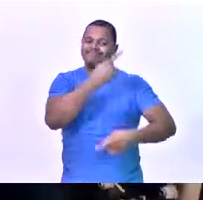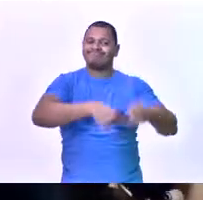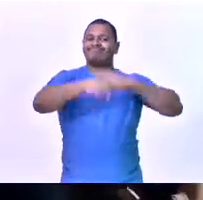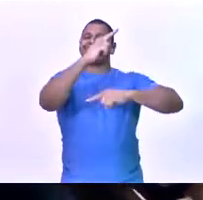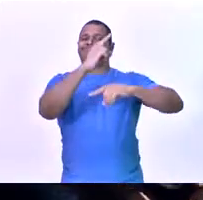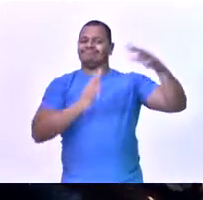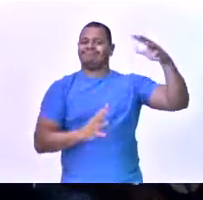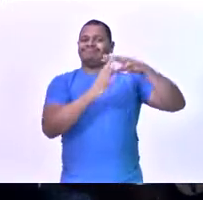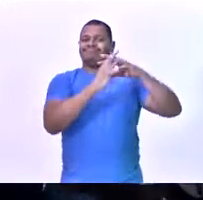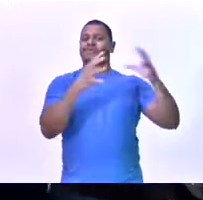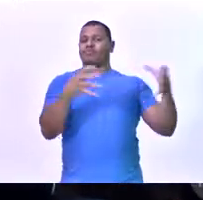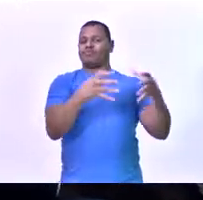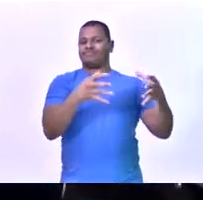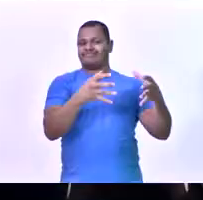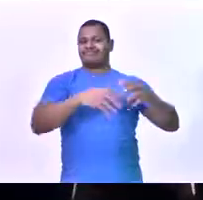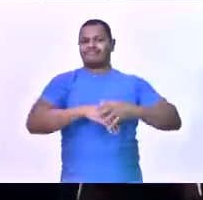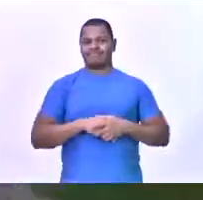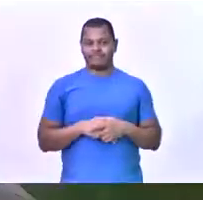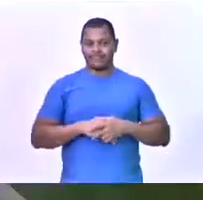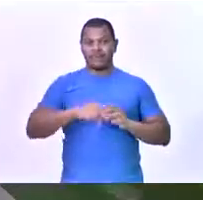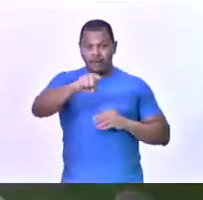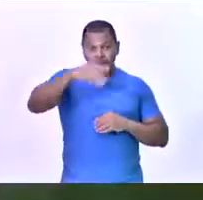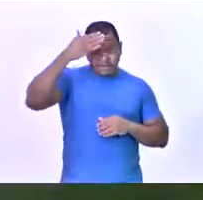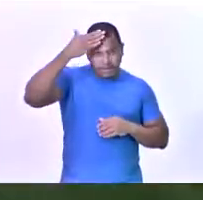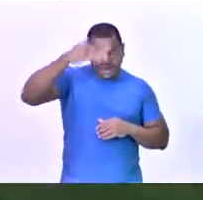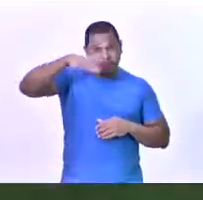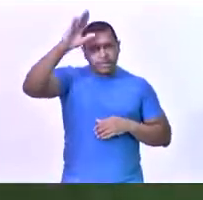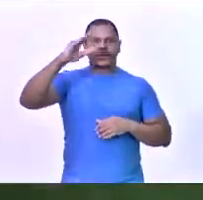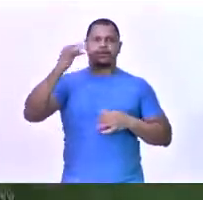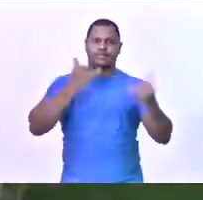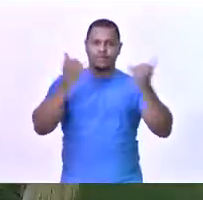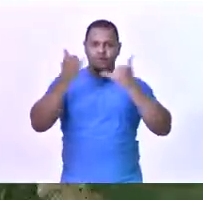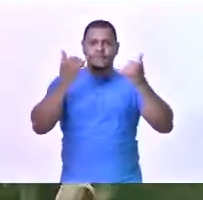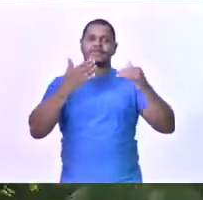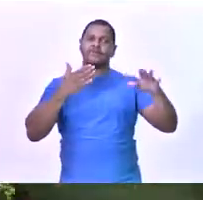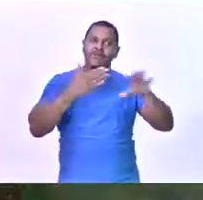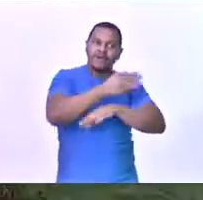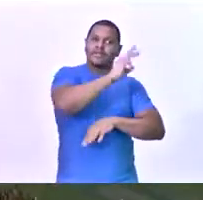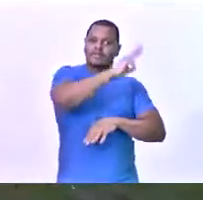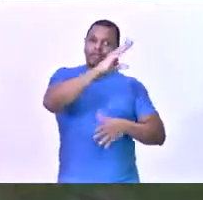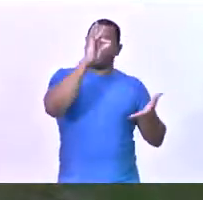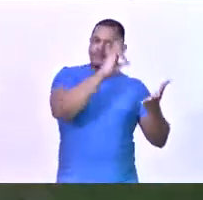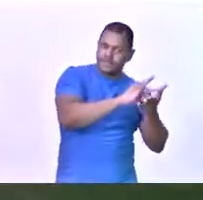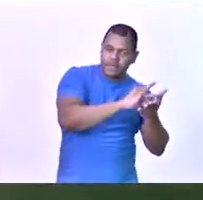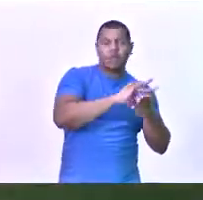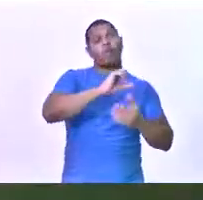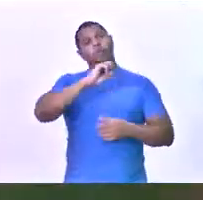impactos positivos na comunidade. Conheça outros detalhes por meio do